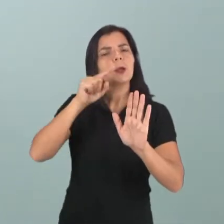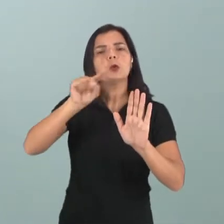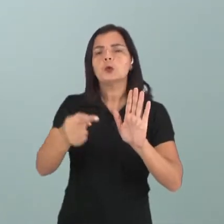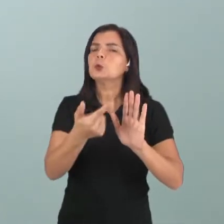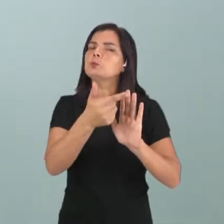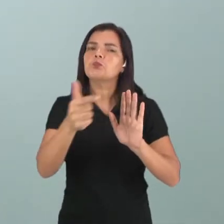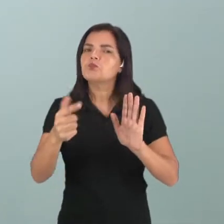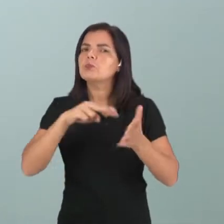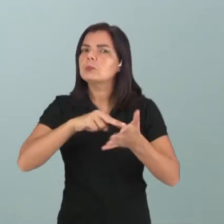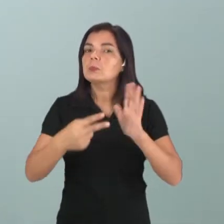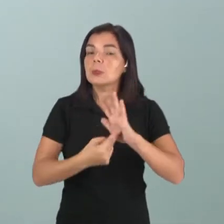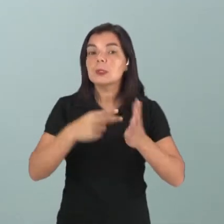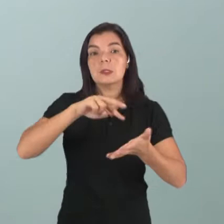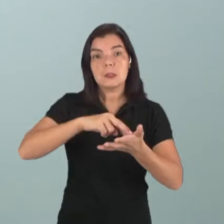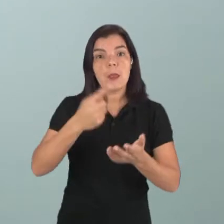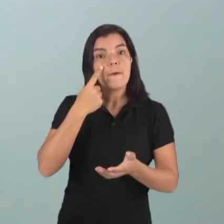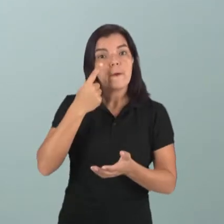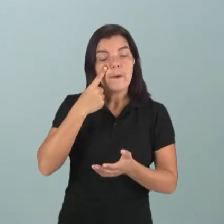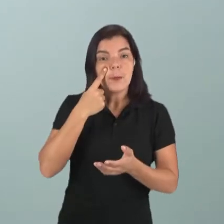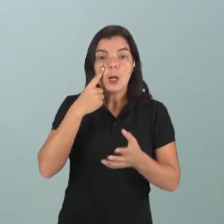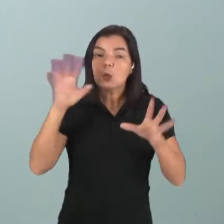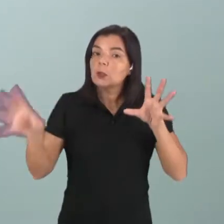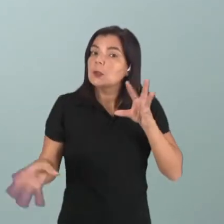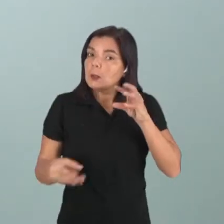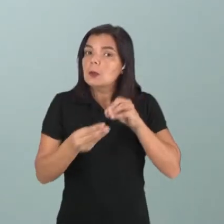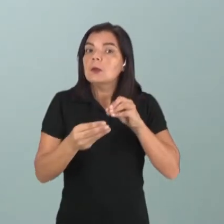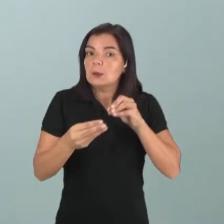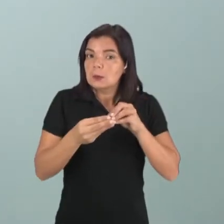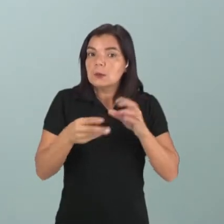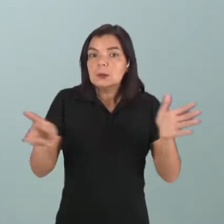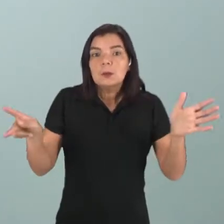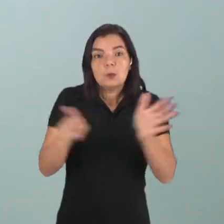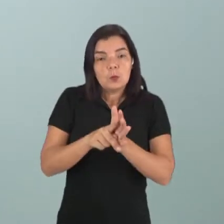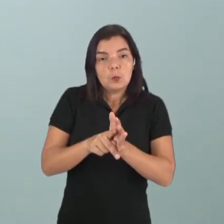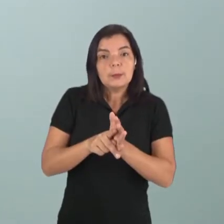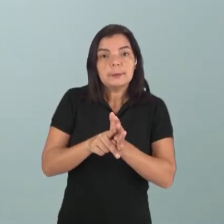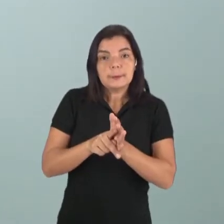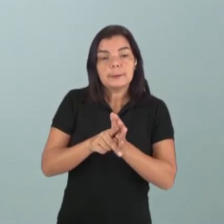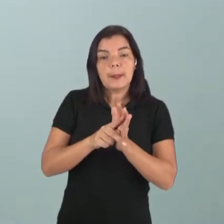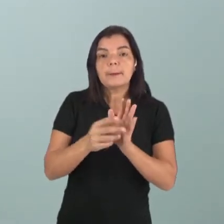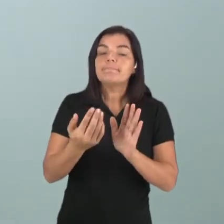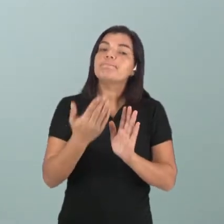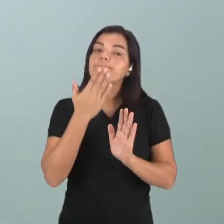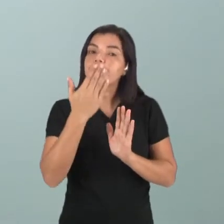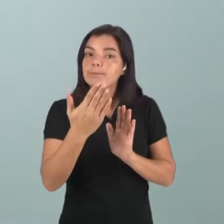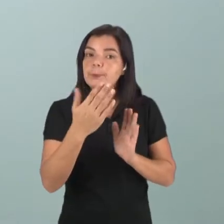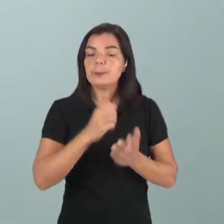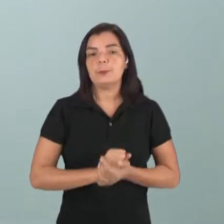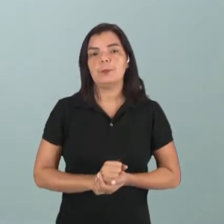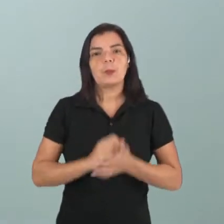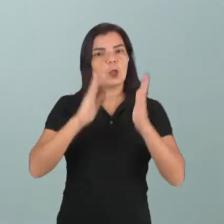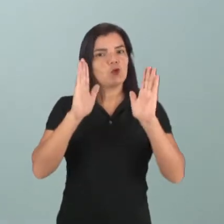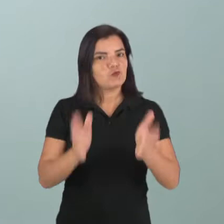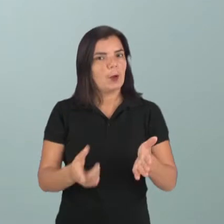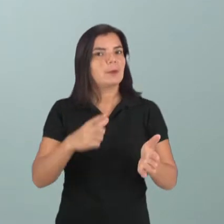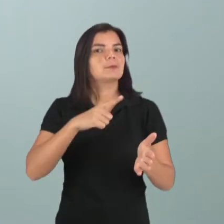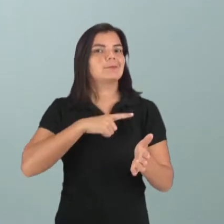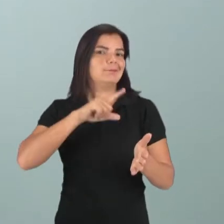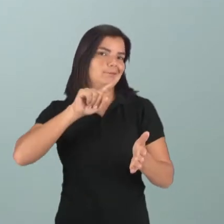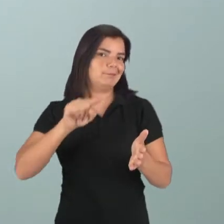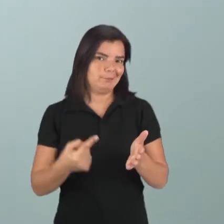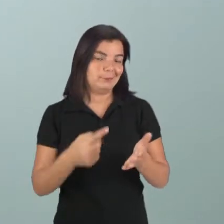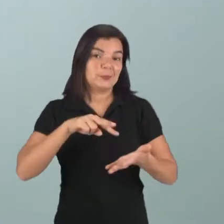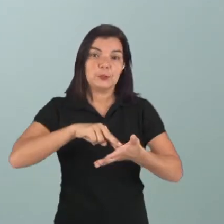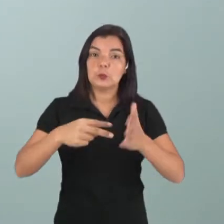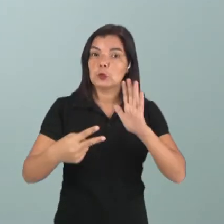isso quer dizer? Quer dizer que você vai ter um termo genérico que vai ser especificado pela oração que está à frente, né? Já quando você tem a vírgula,